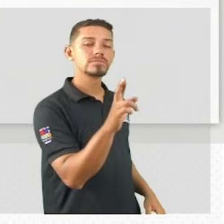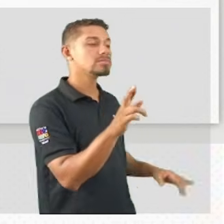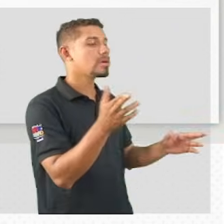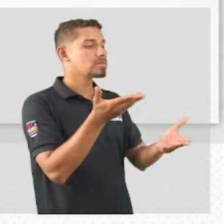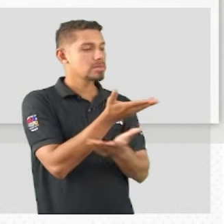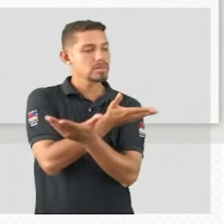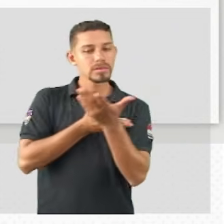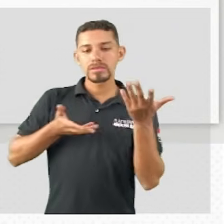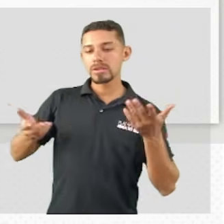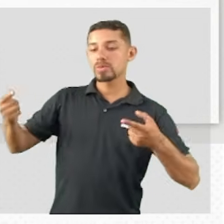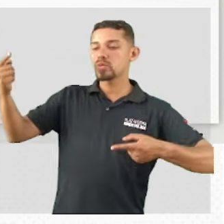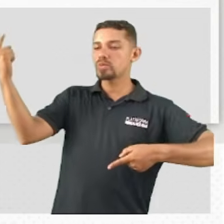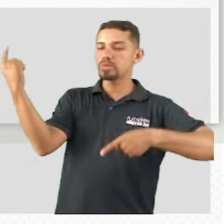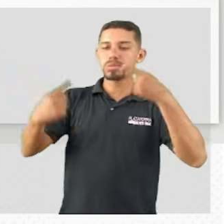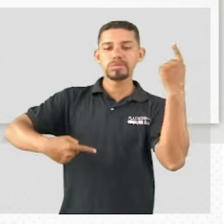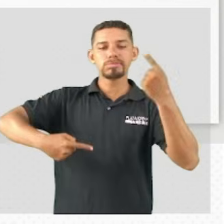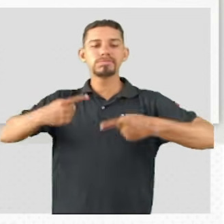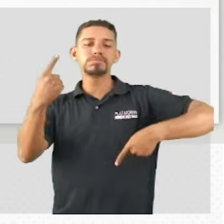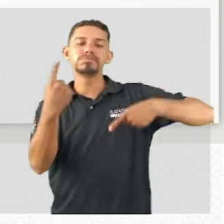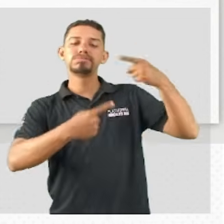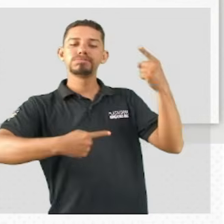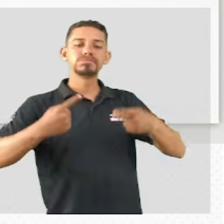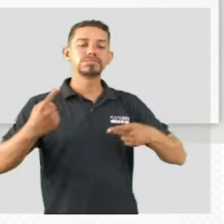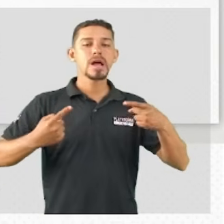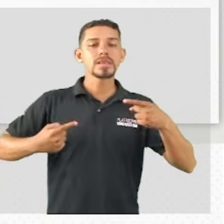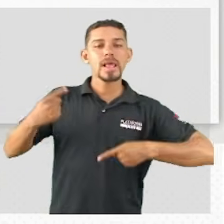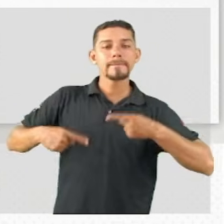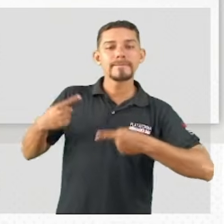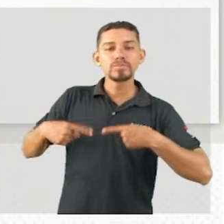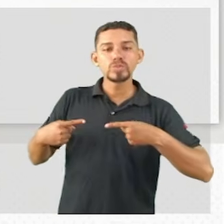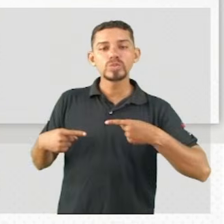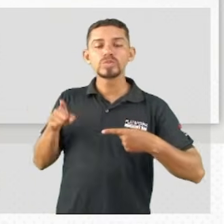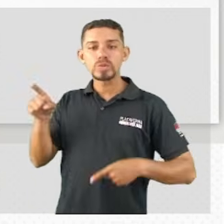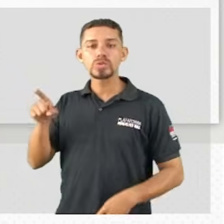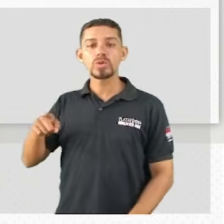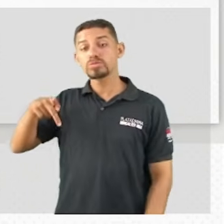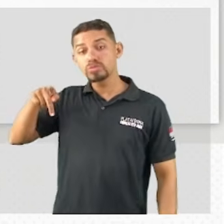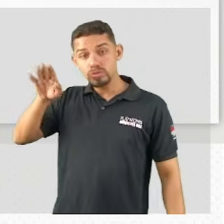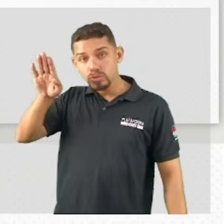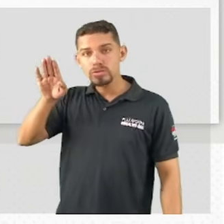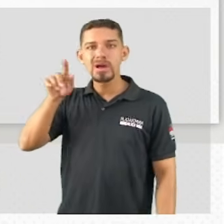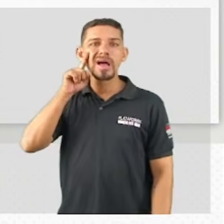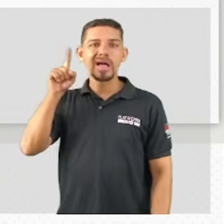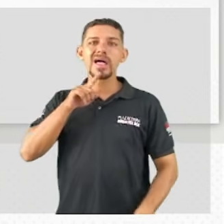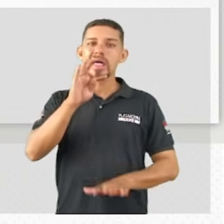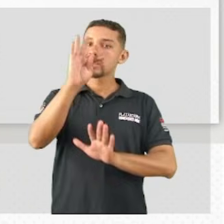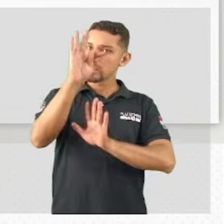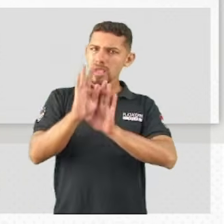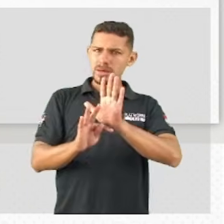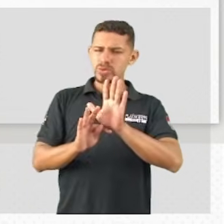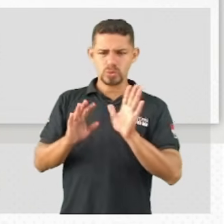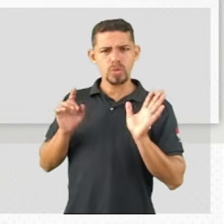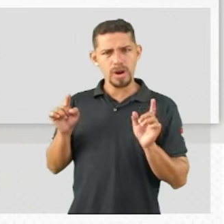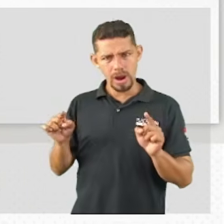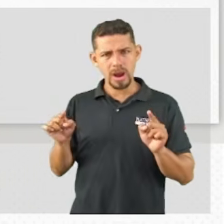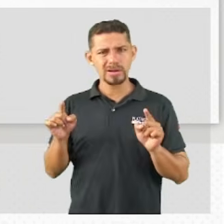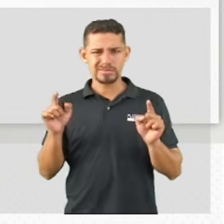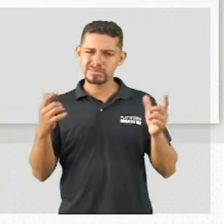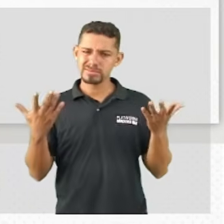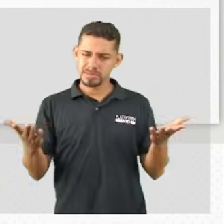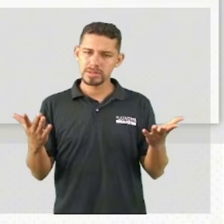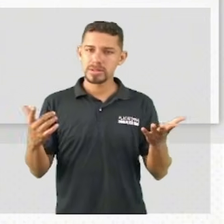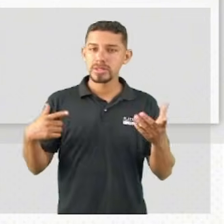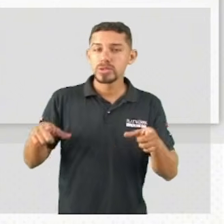um gênero oral, ele tem uma organização estrutural adequada e ele é um texto, né? Um texto assim como os